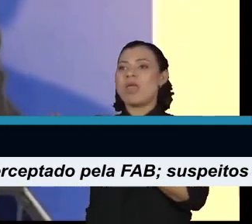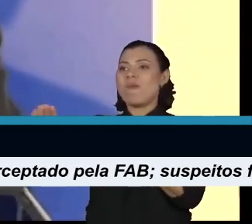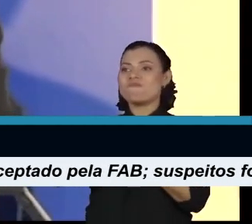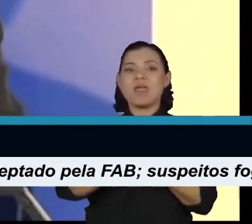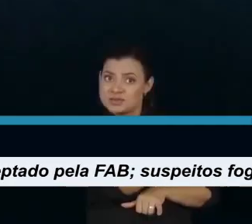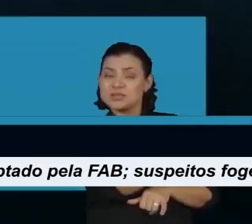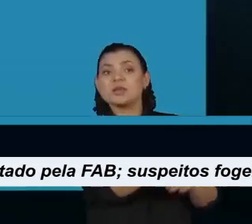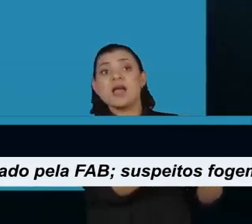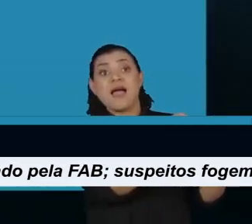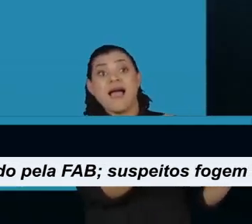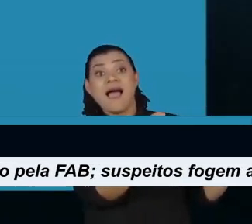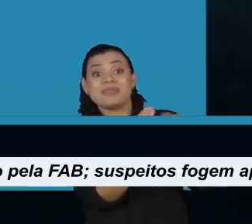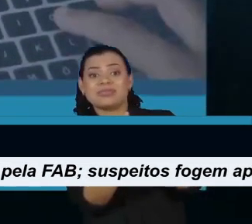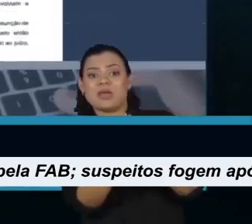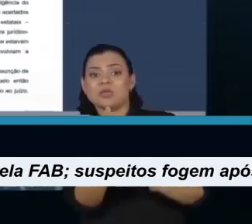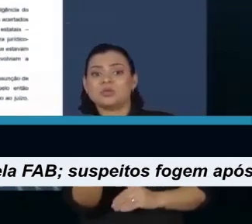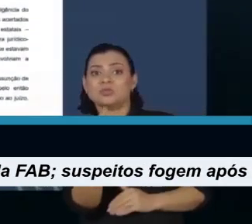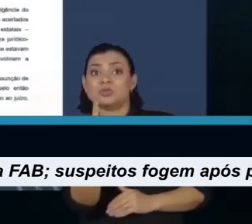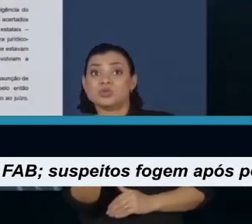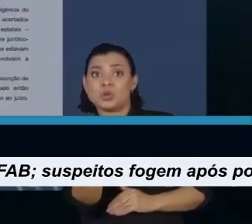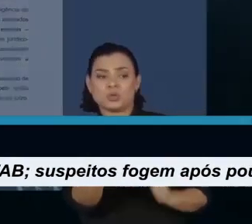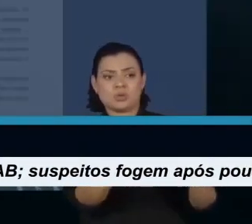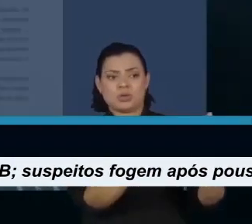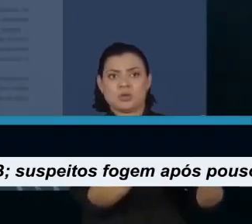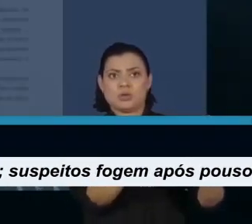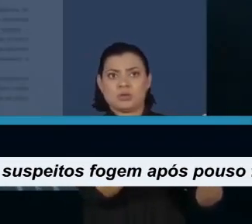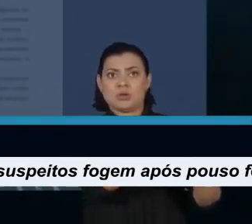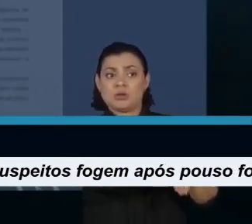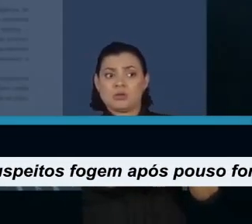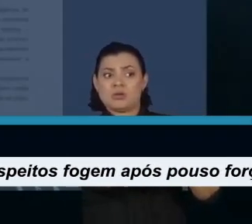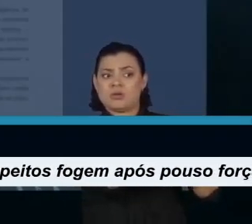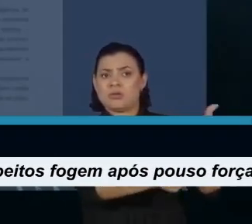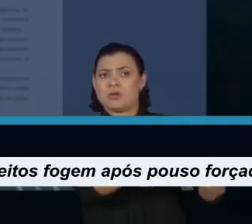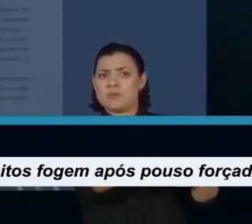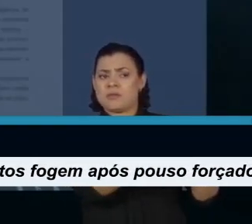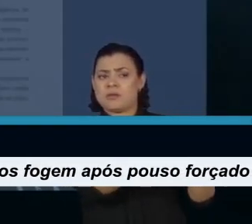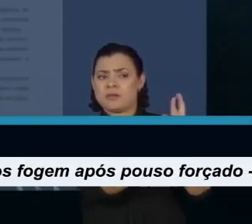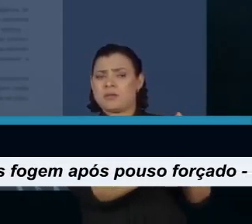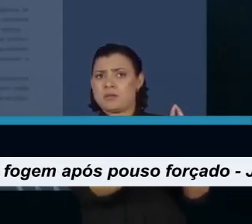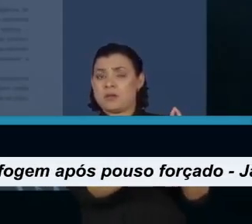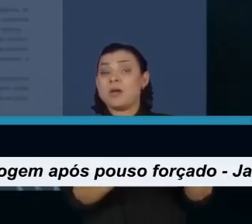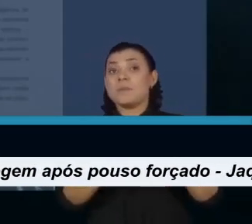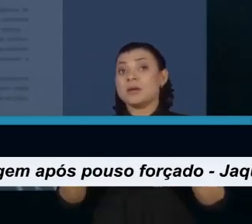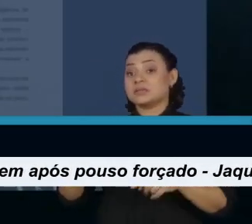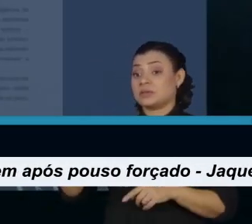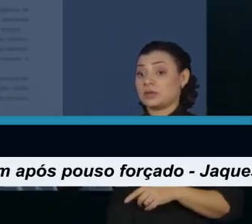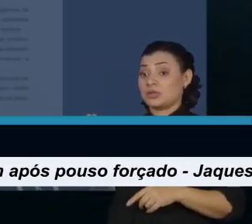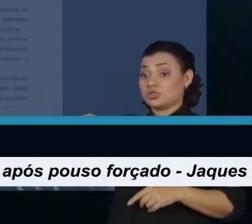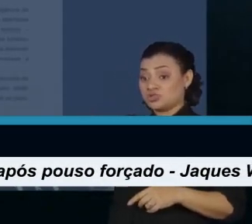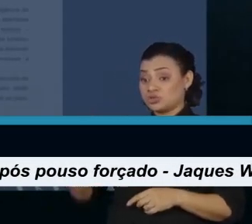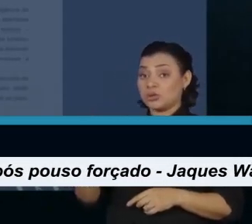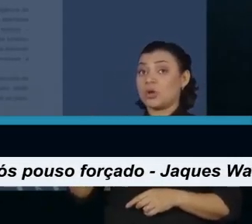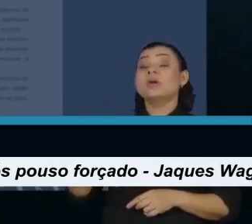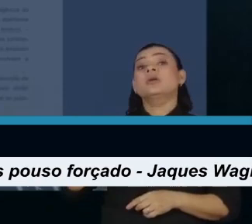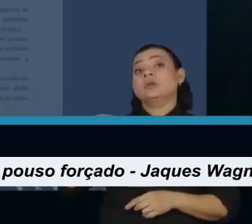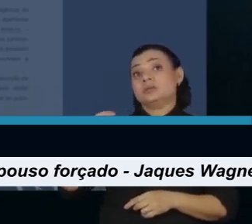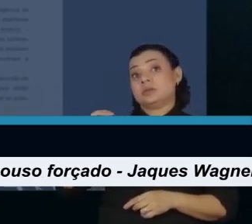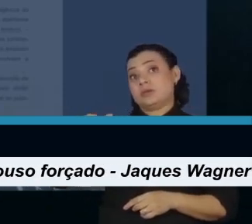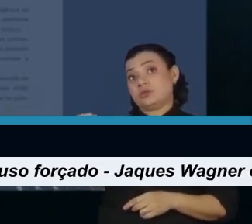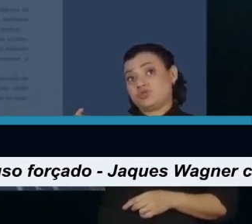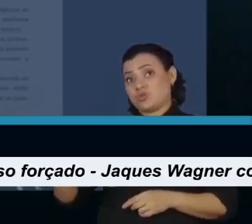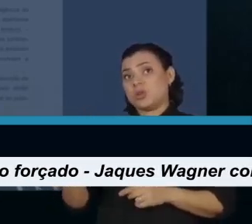na pré-campanha. O relatório de correição do CNJ concluiu que houve uma gestão caótica de